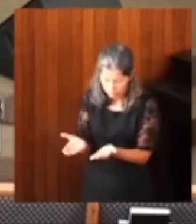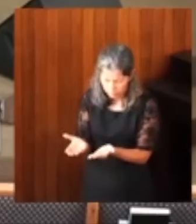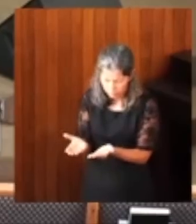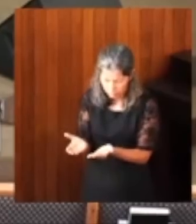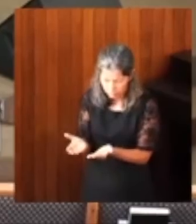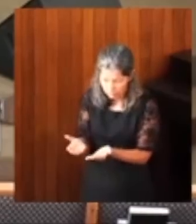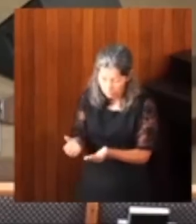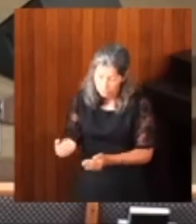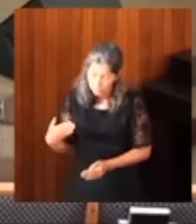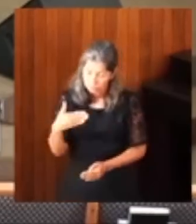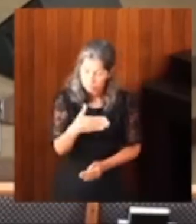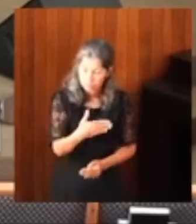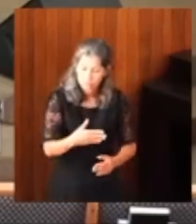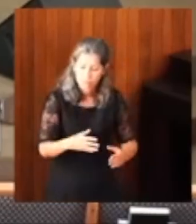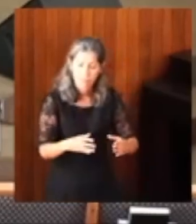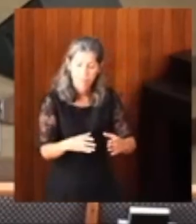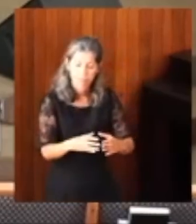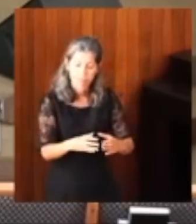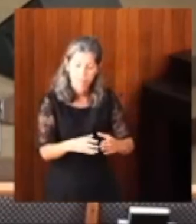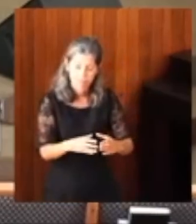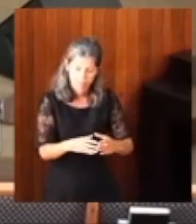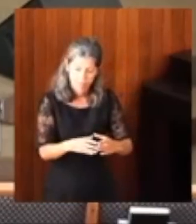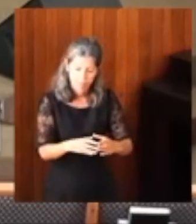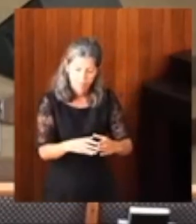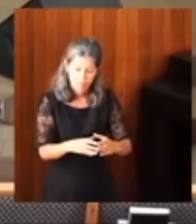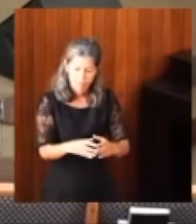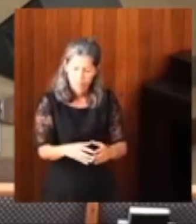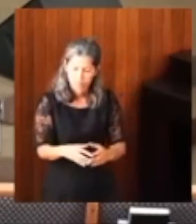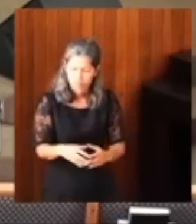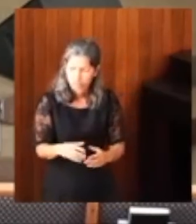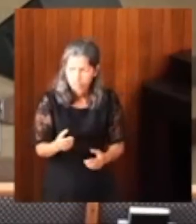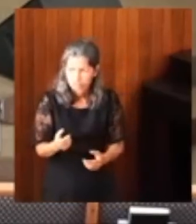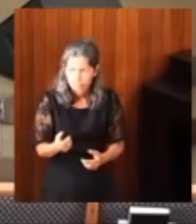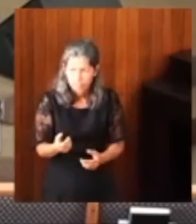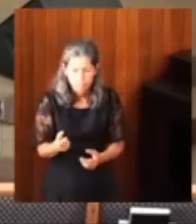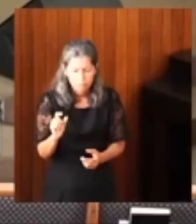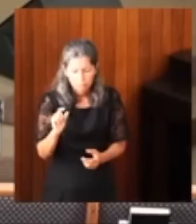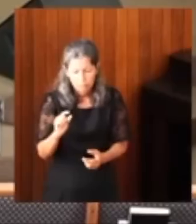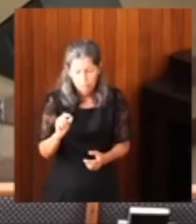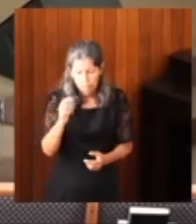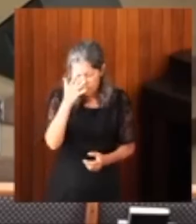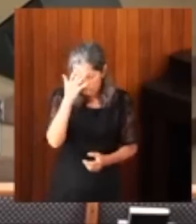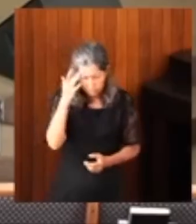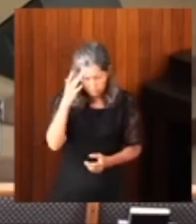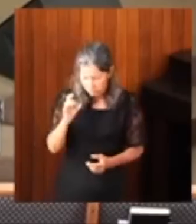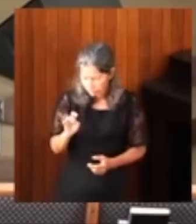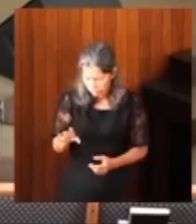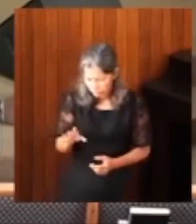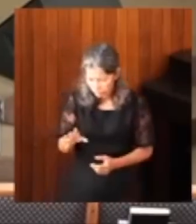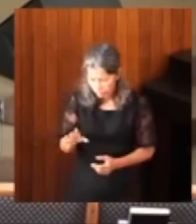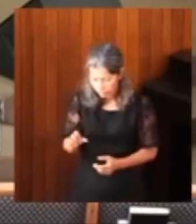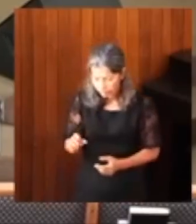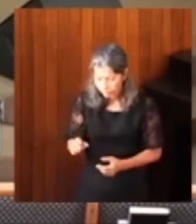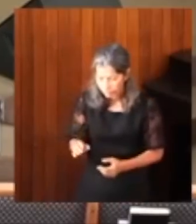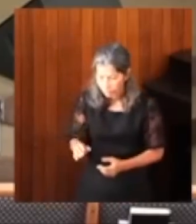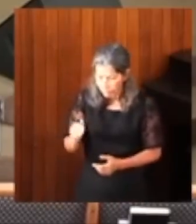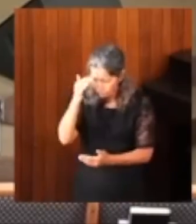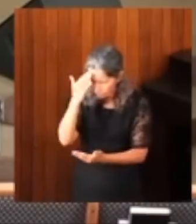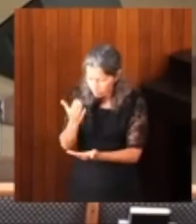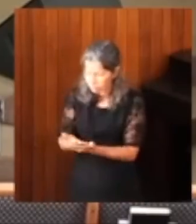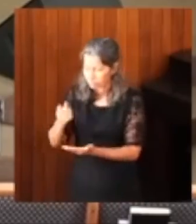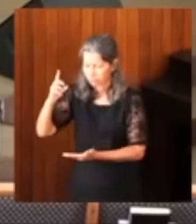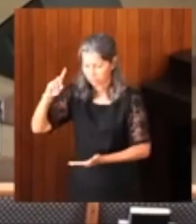América, que surge numa região que não era tão povoada, é uma besta mais política, depois também religiosa, começa falando como